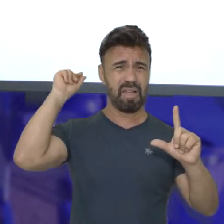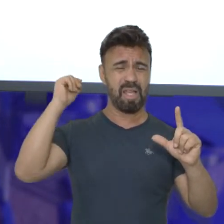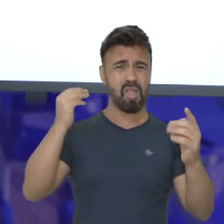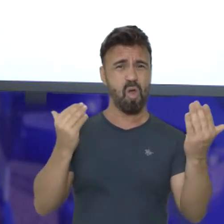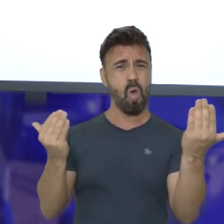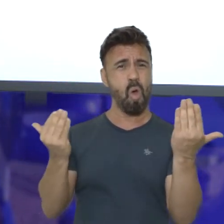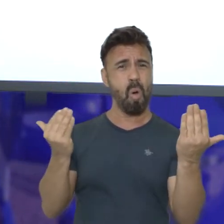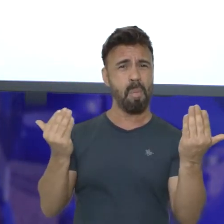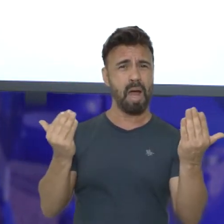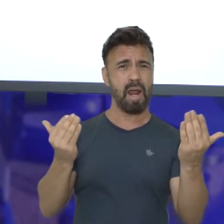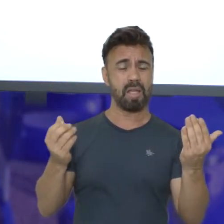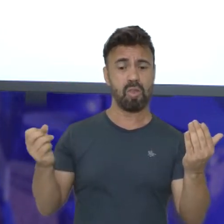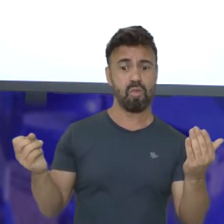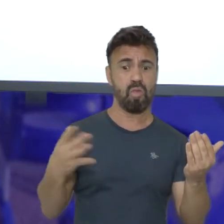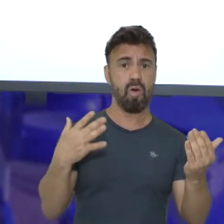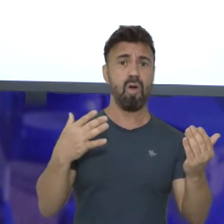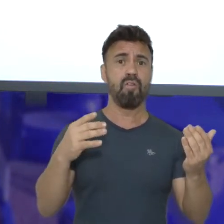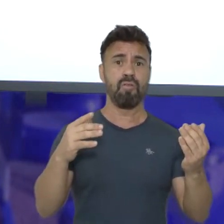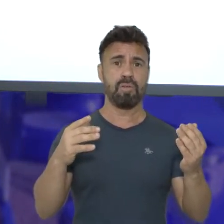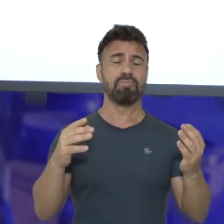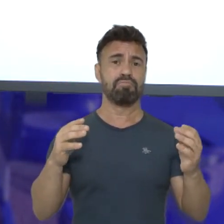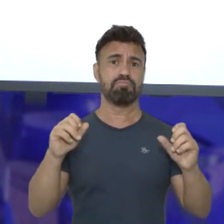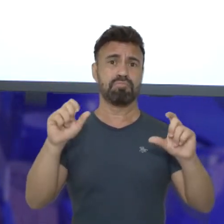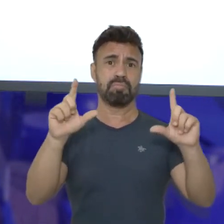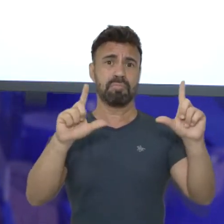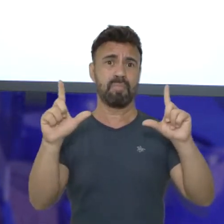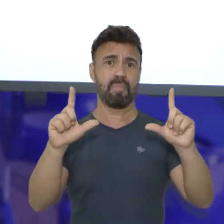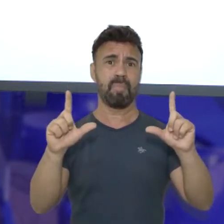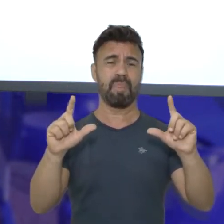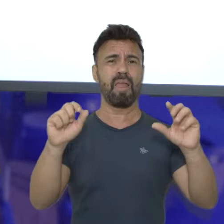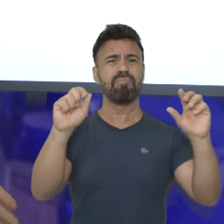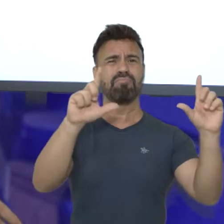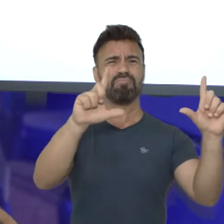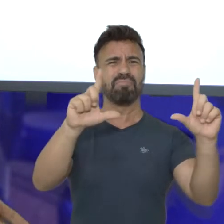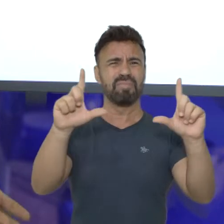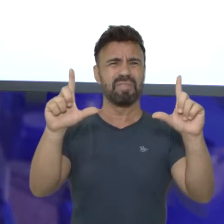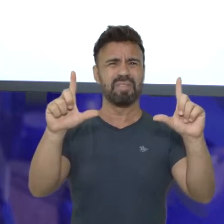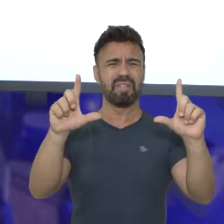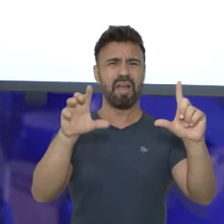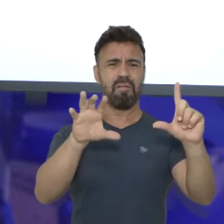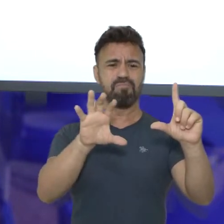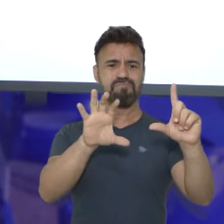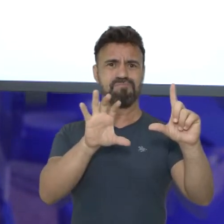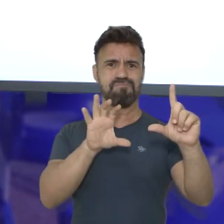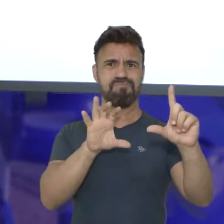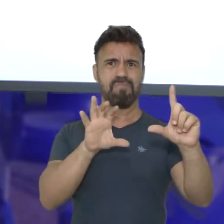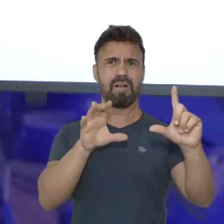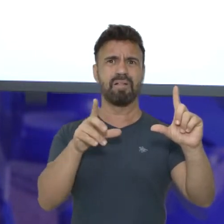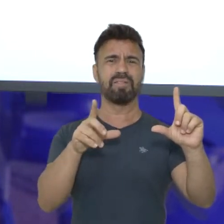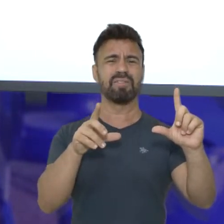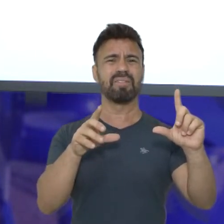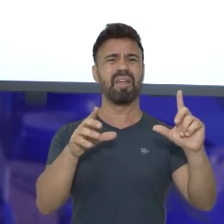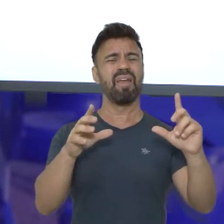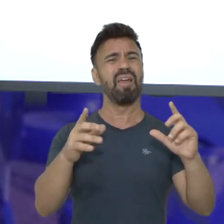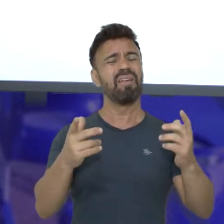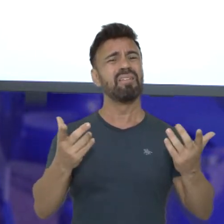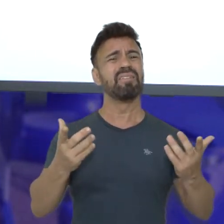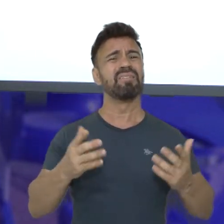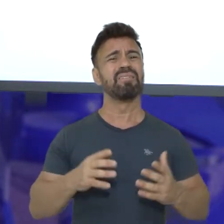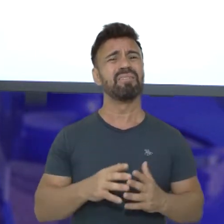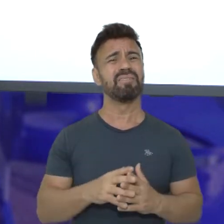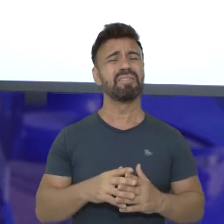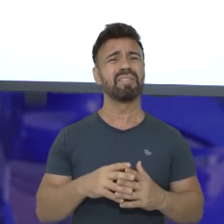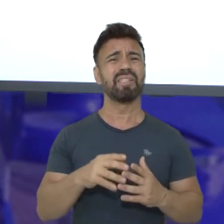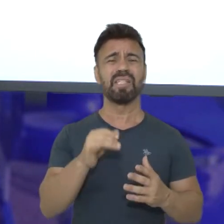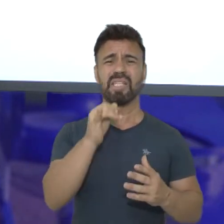comparada às outras, a gente vai perceber que a qualidade da imagem da TV de tubo catódico, com o passar do tempo, foi ficando... quando a